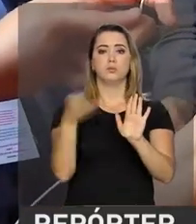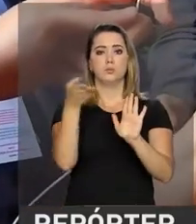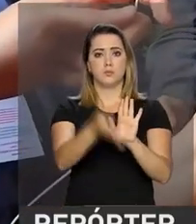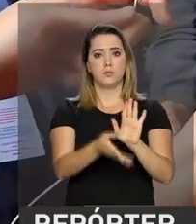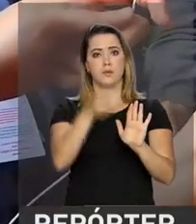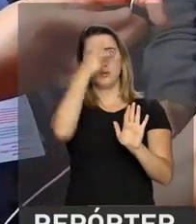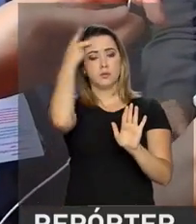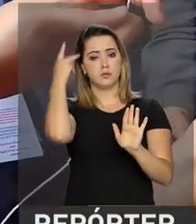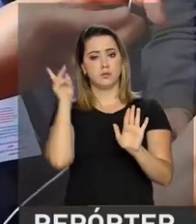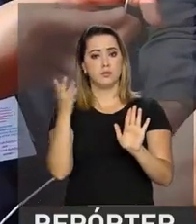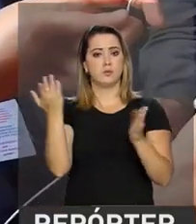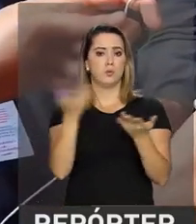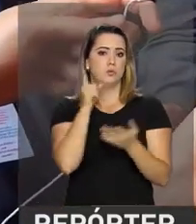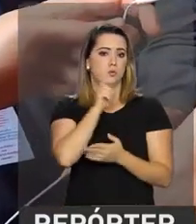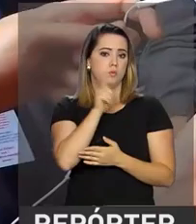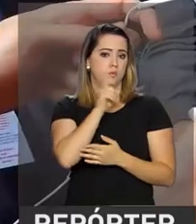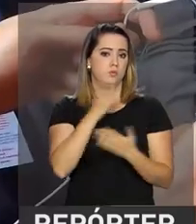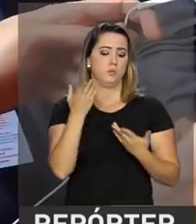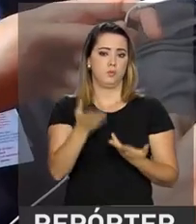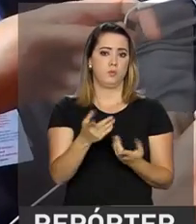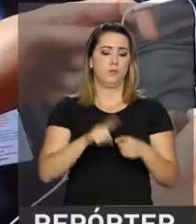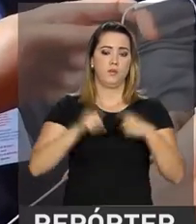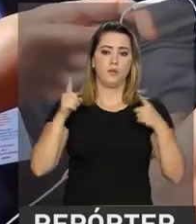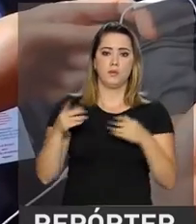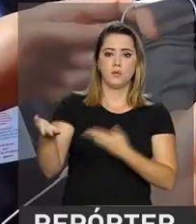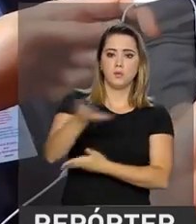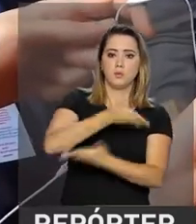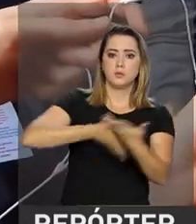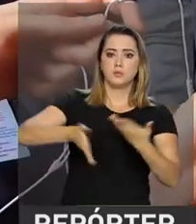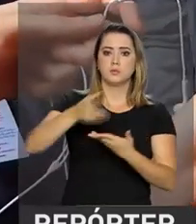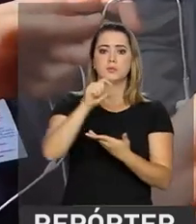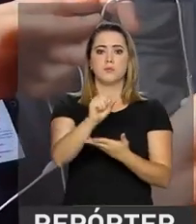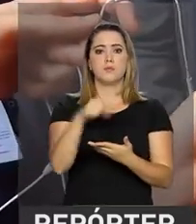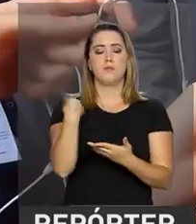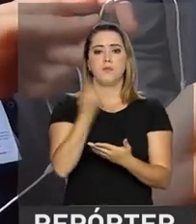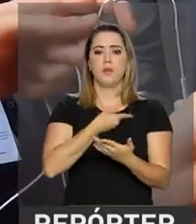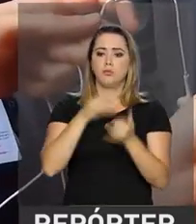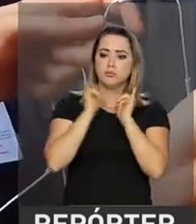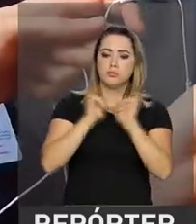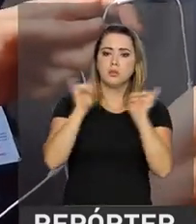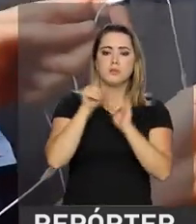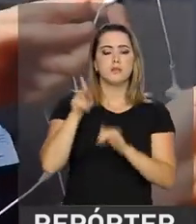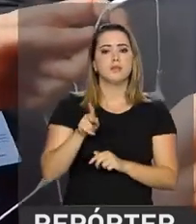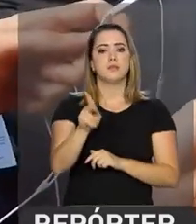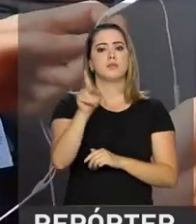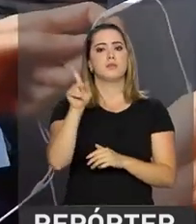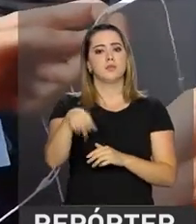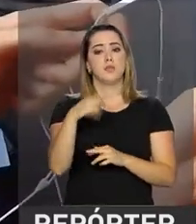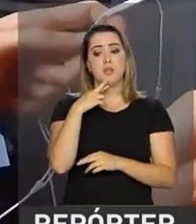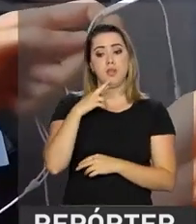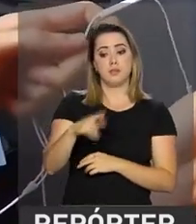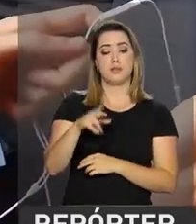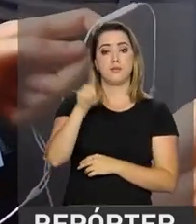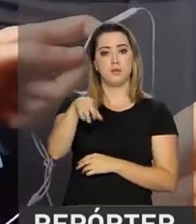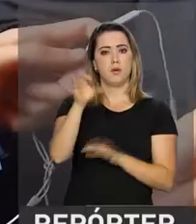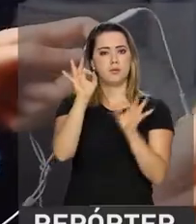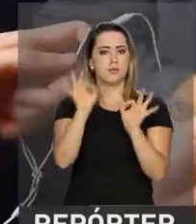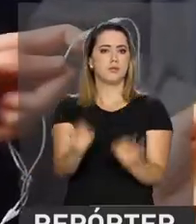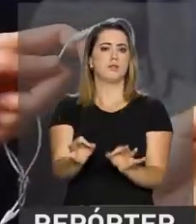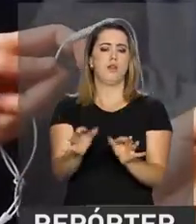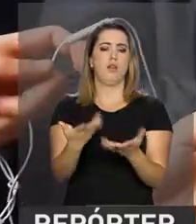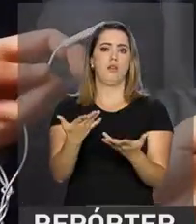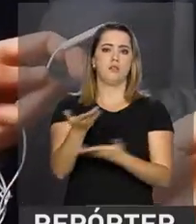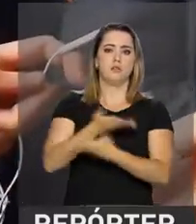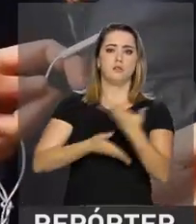se manifesta aqui nos Estados Unidos, né? Mas a relação toda é uma relação, a nossa pregação sempre foi essa: solucionar diplomaticamente. O